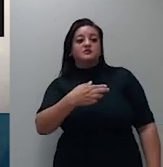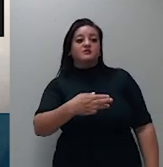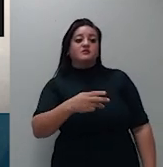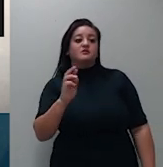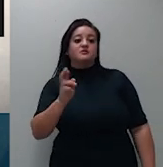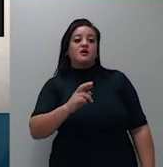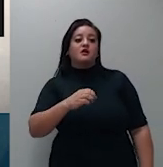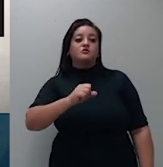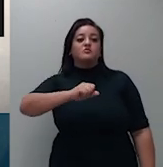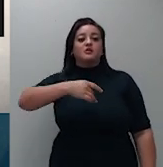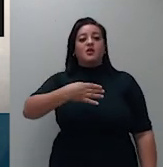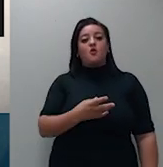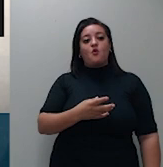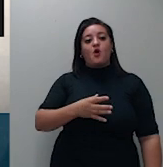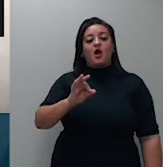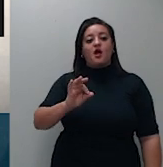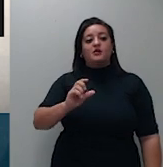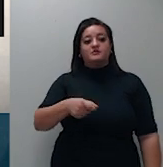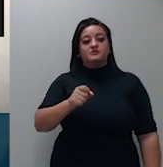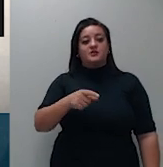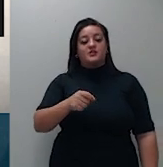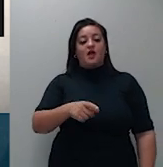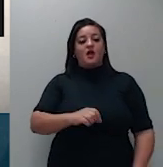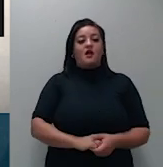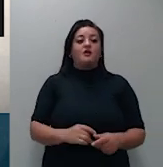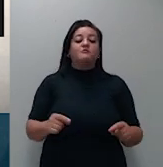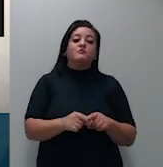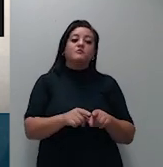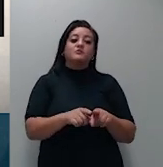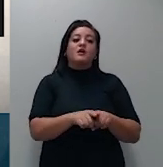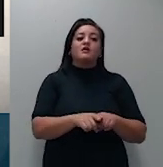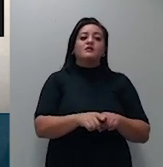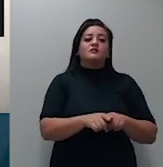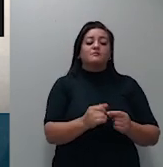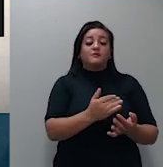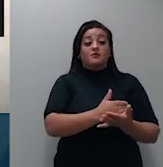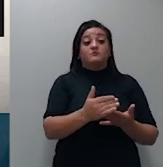3695173,84 a proposta de troca